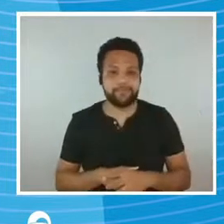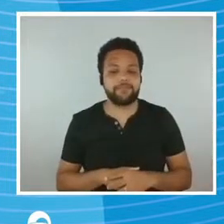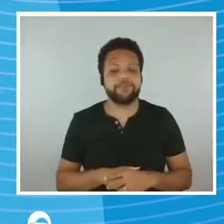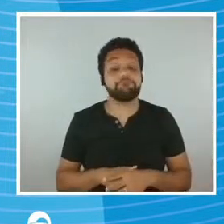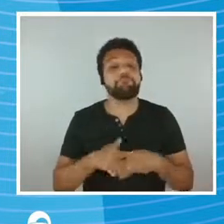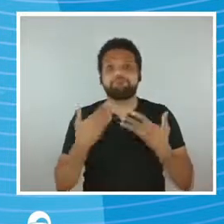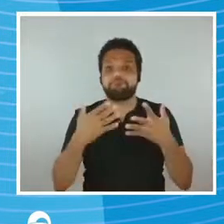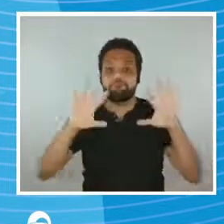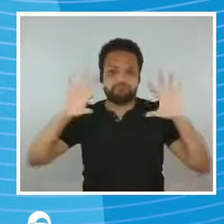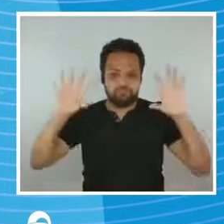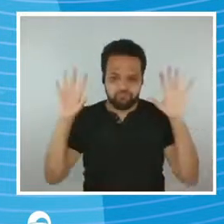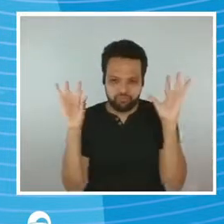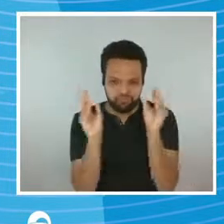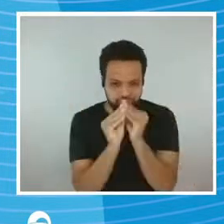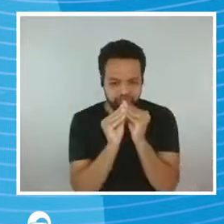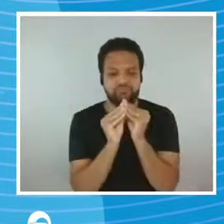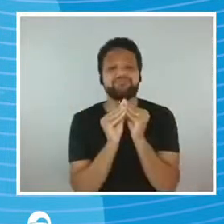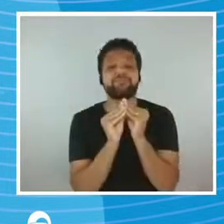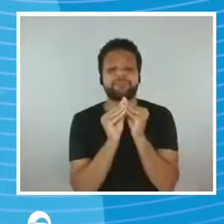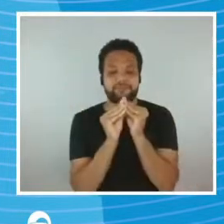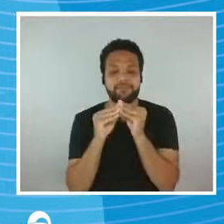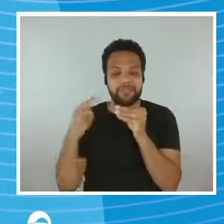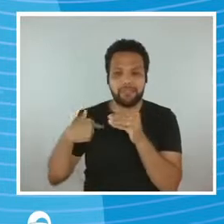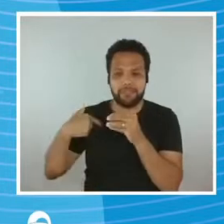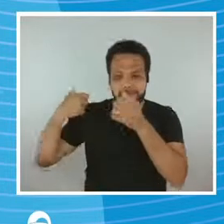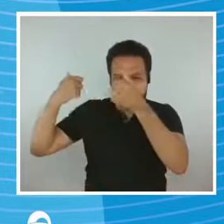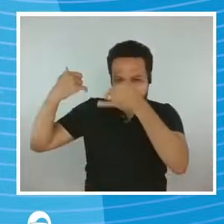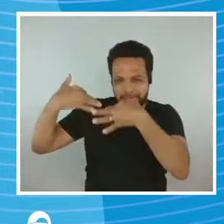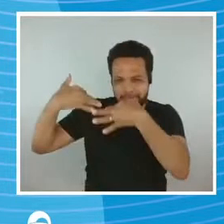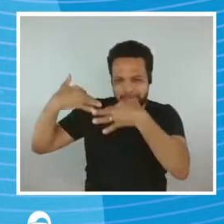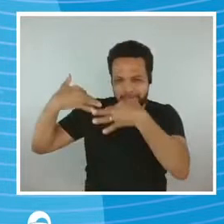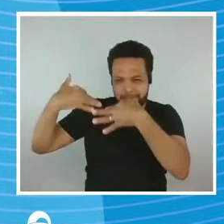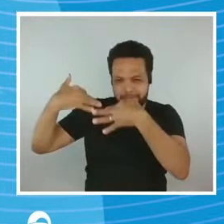tudo isso que eu falei tão apressadamente,